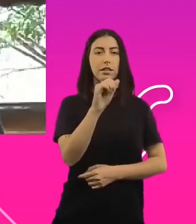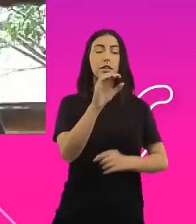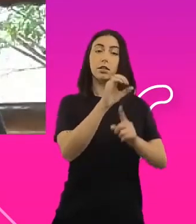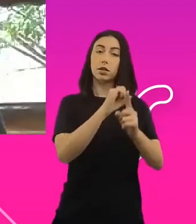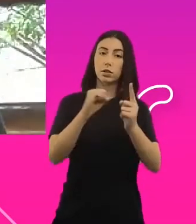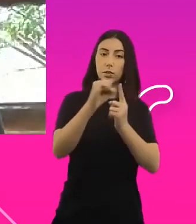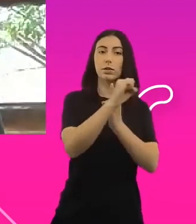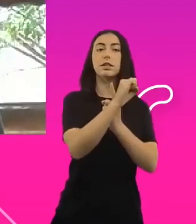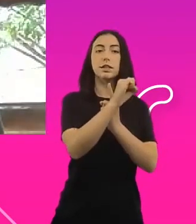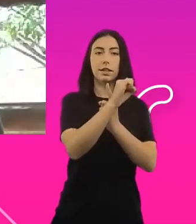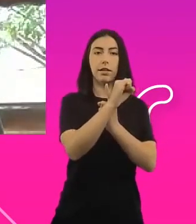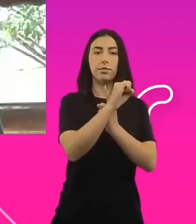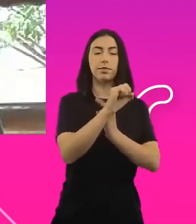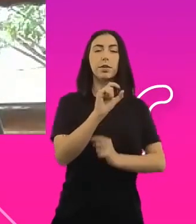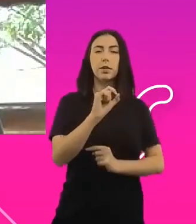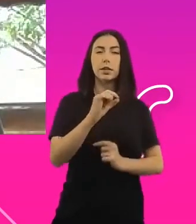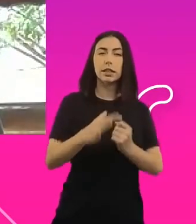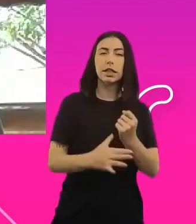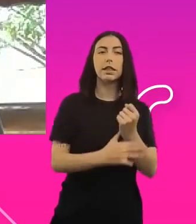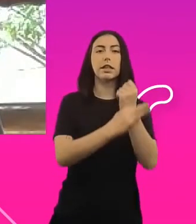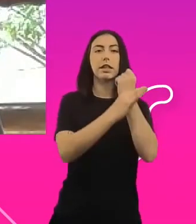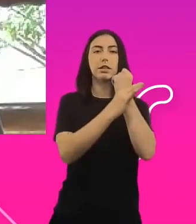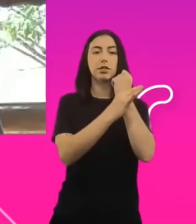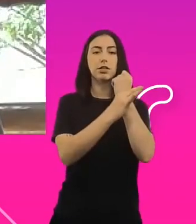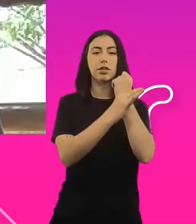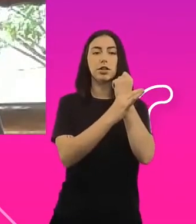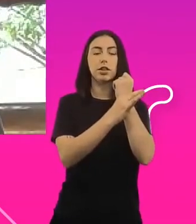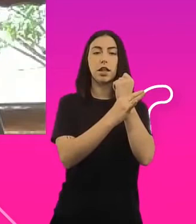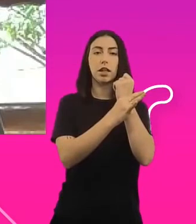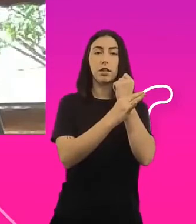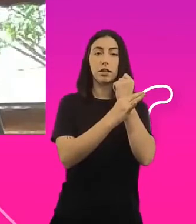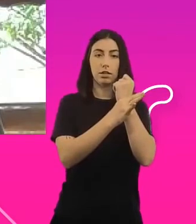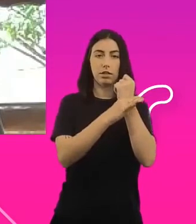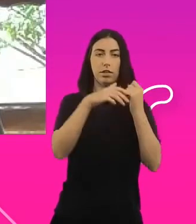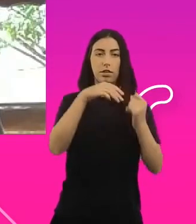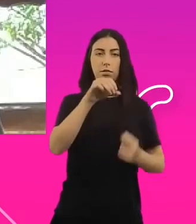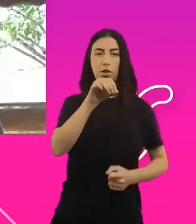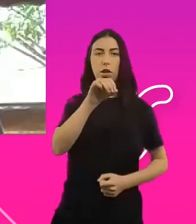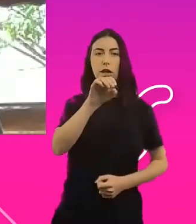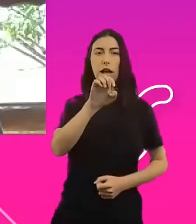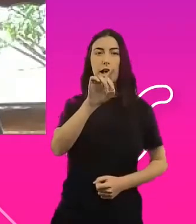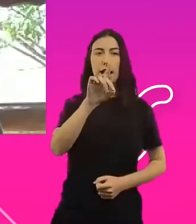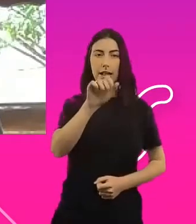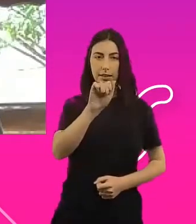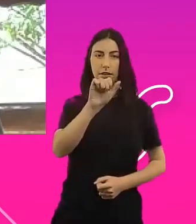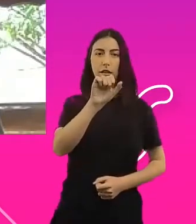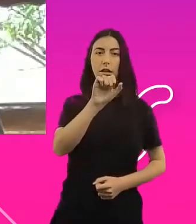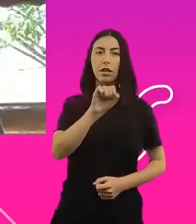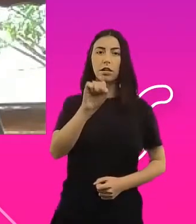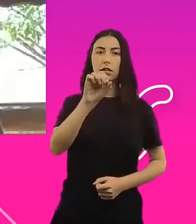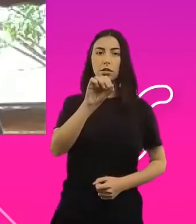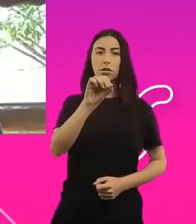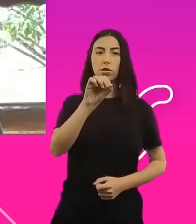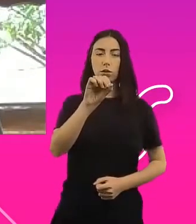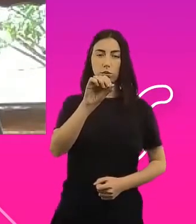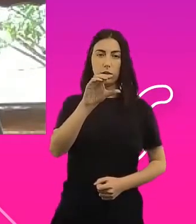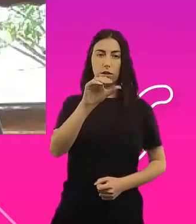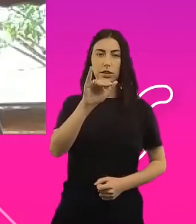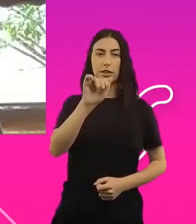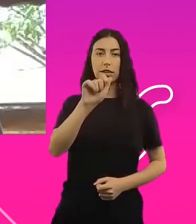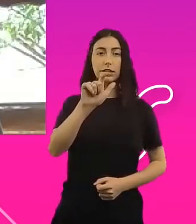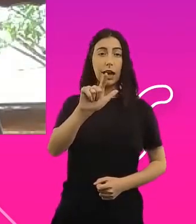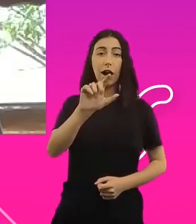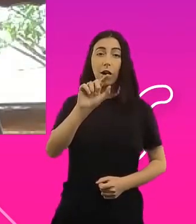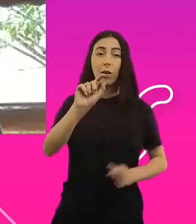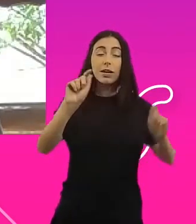garante que essa moeda social vá circular apenas na comunidade daquela família. E a gente consegue, então, cadastrar os